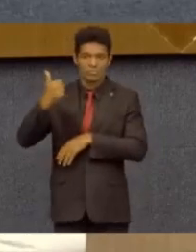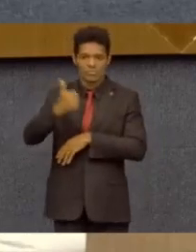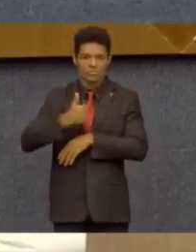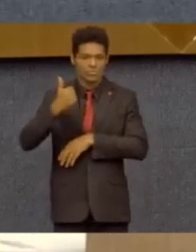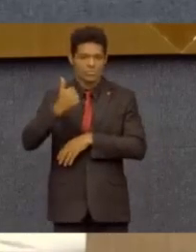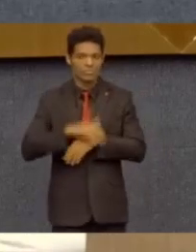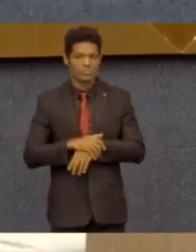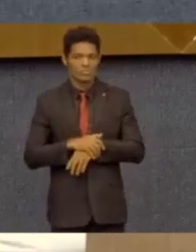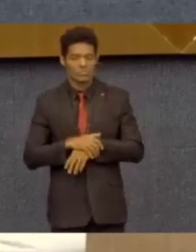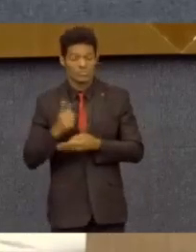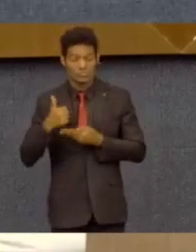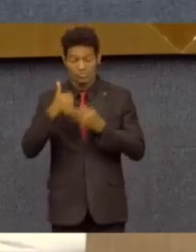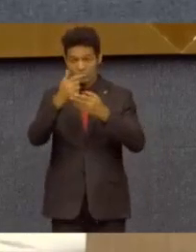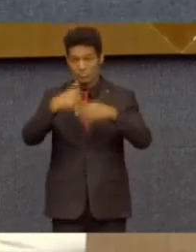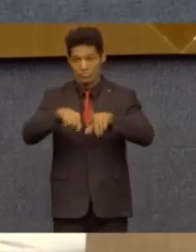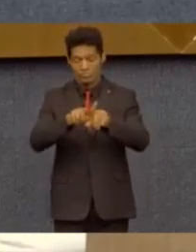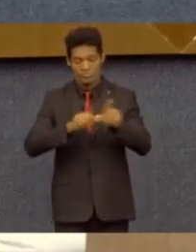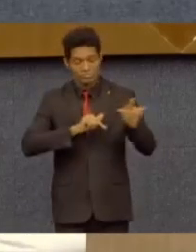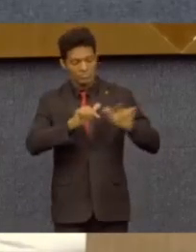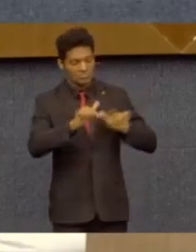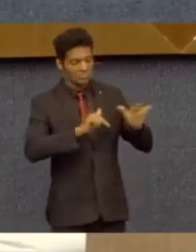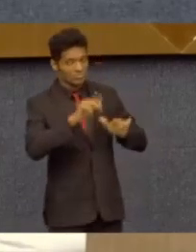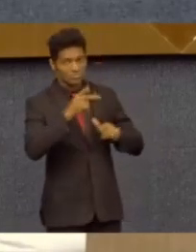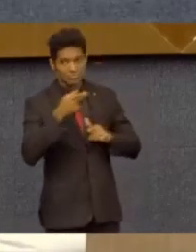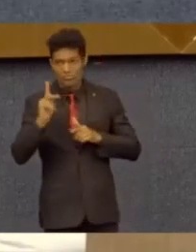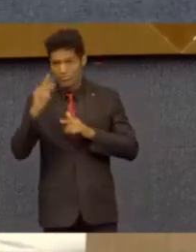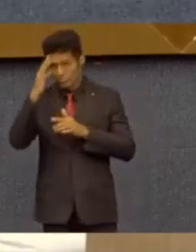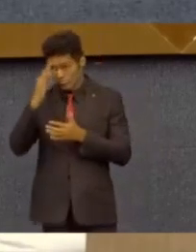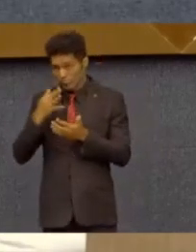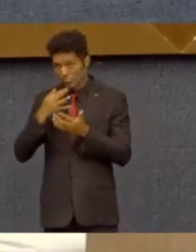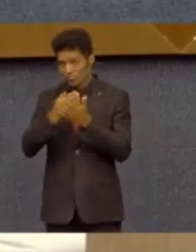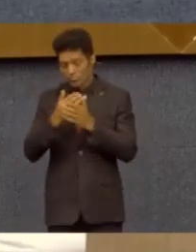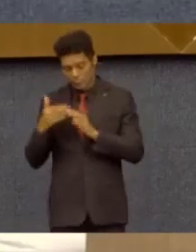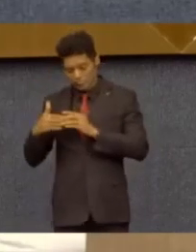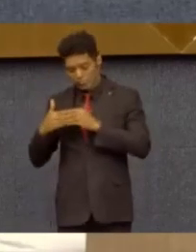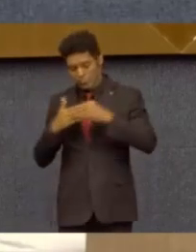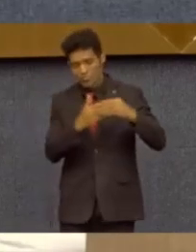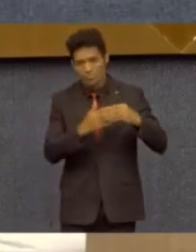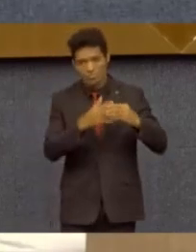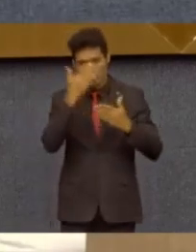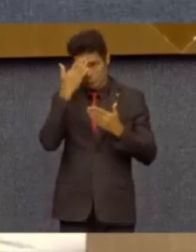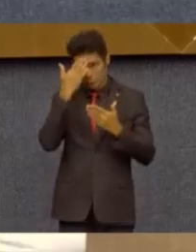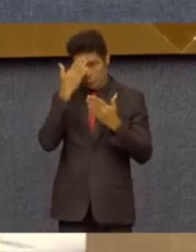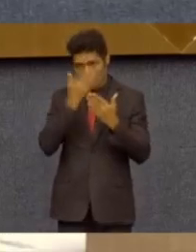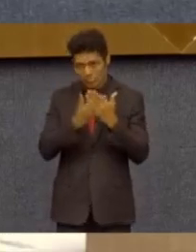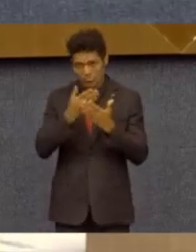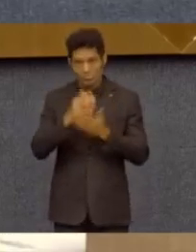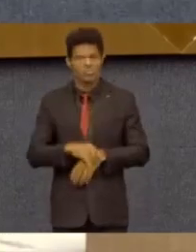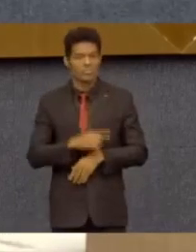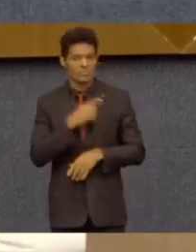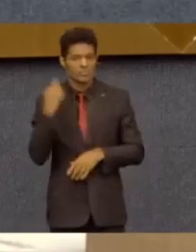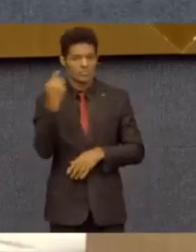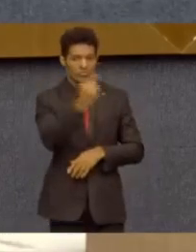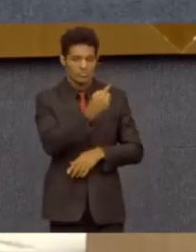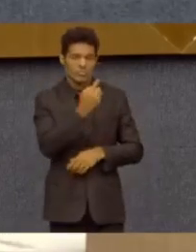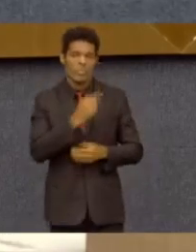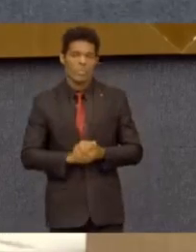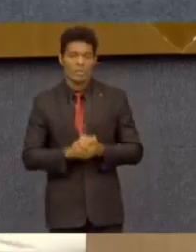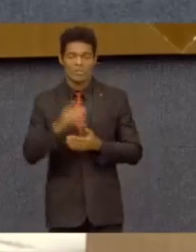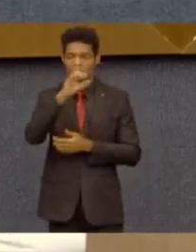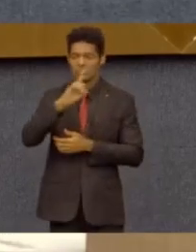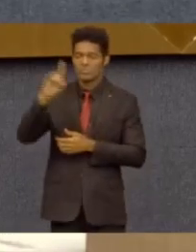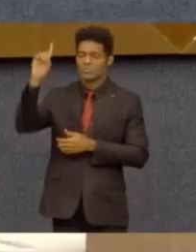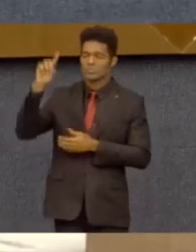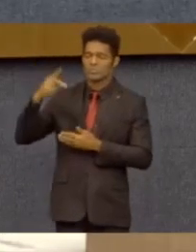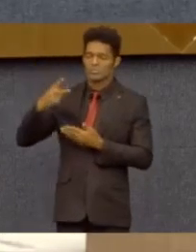solidário. Seu trabalho e sua fé são um farol de esperança para todos nós. Que Deus